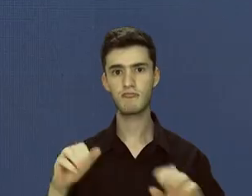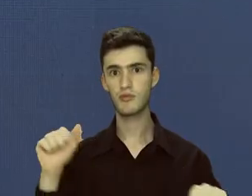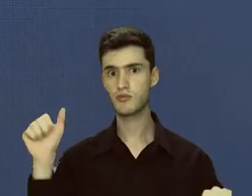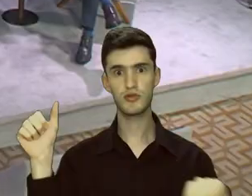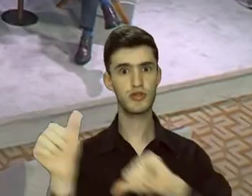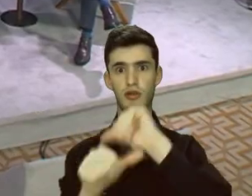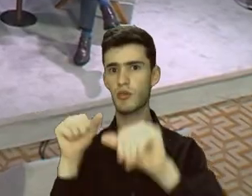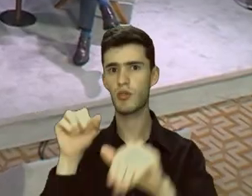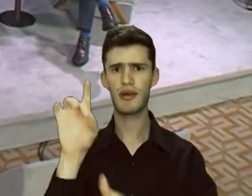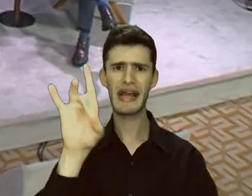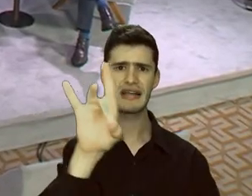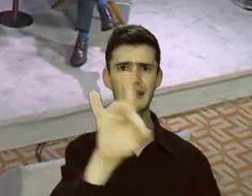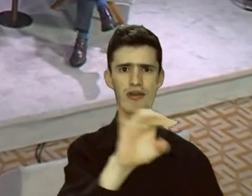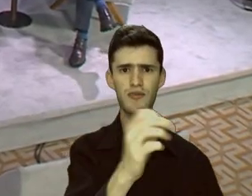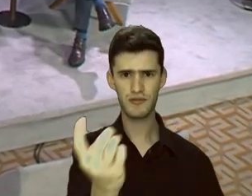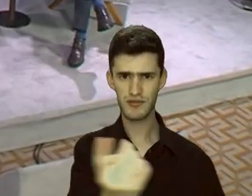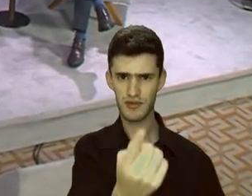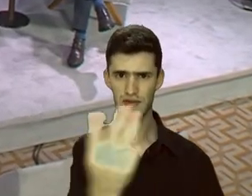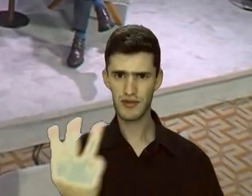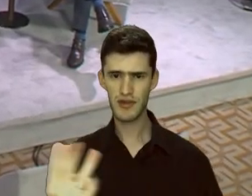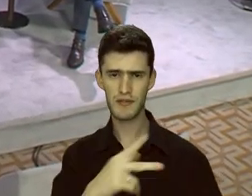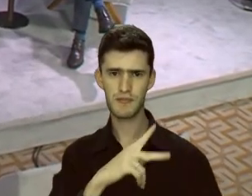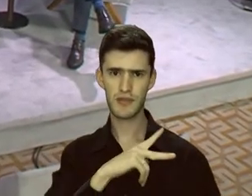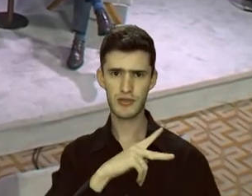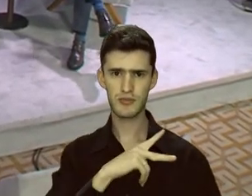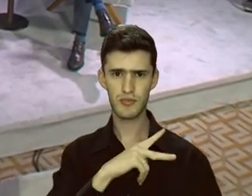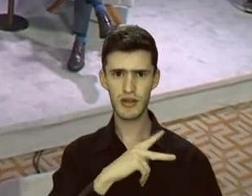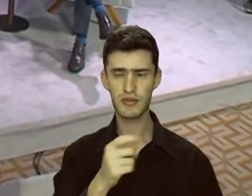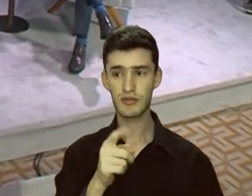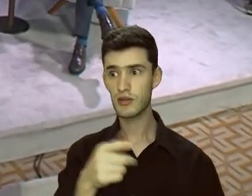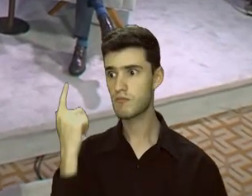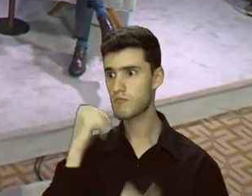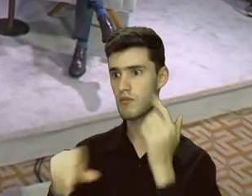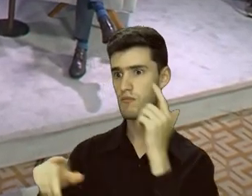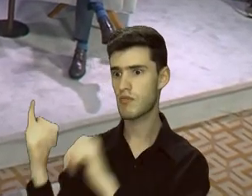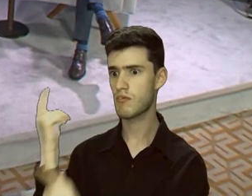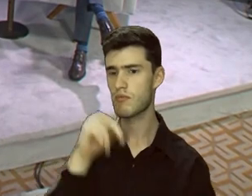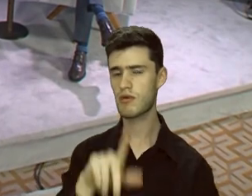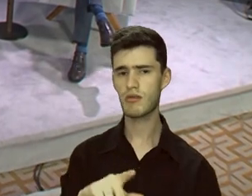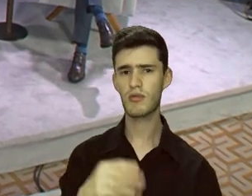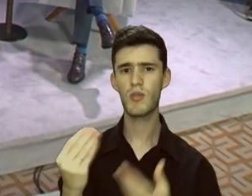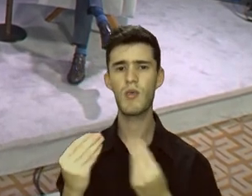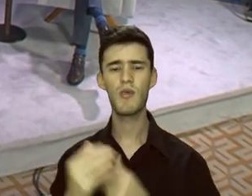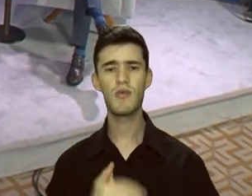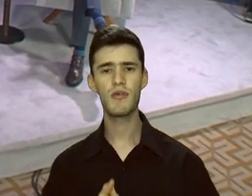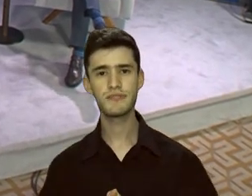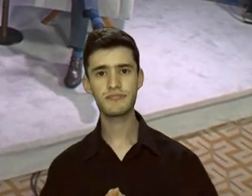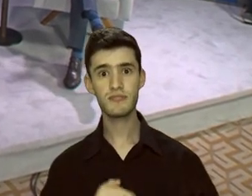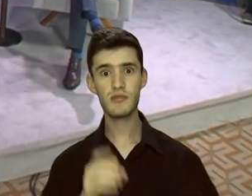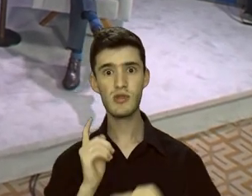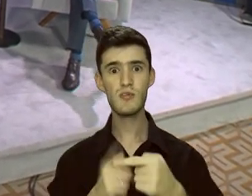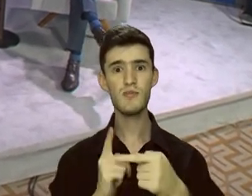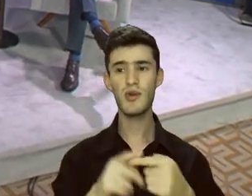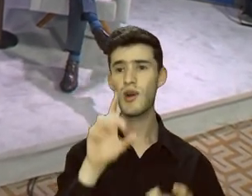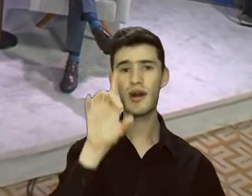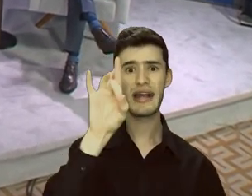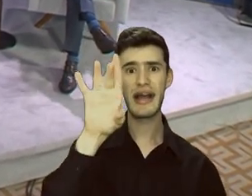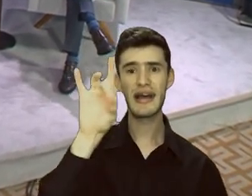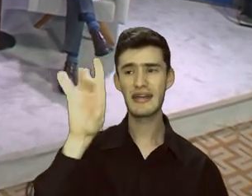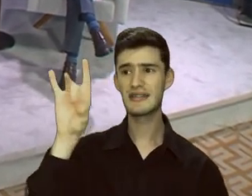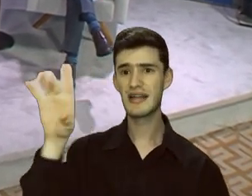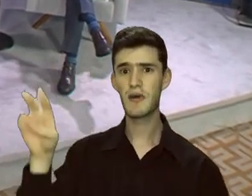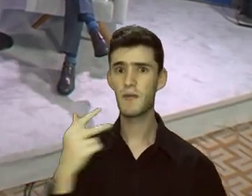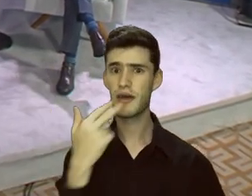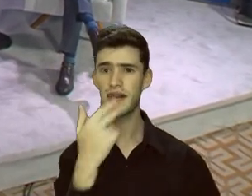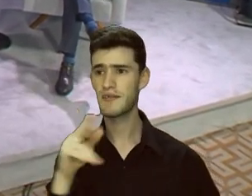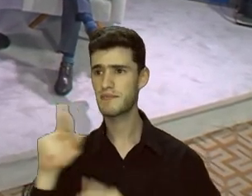vocês em oportunidade né quem te vê um monte de iniciativa cada um meio que do seu jeito né Cada um falando uma língua quando a gente